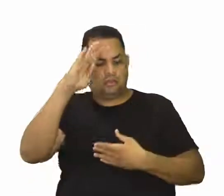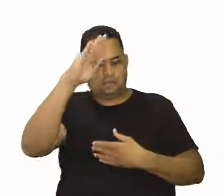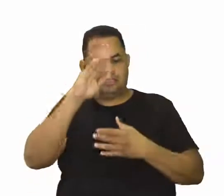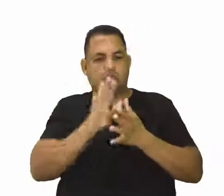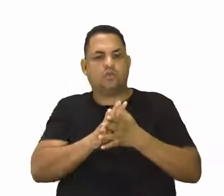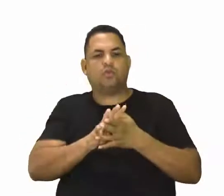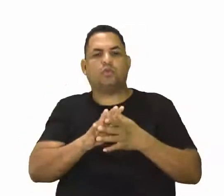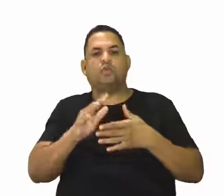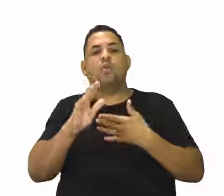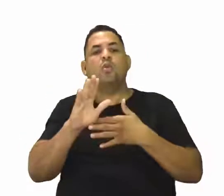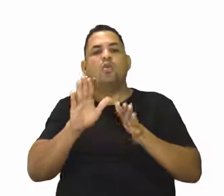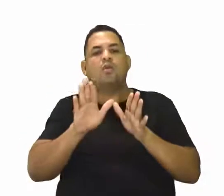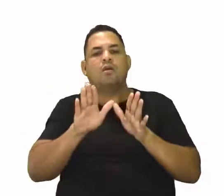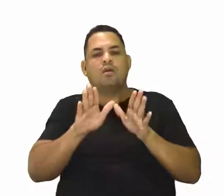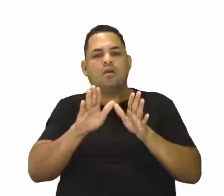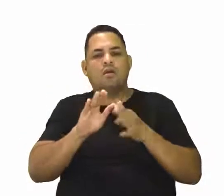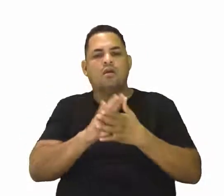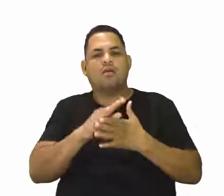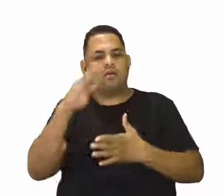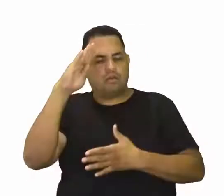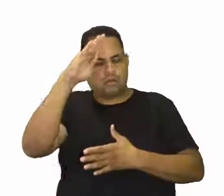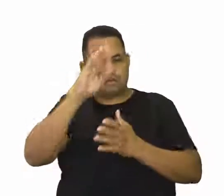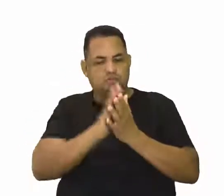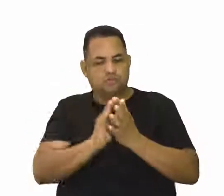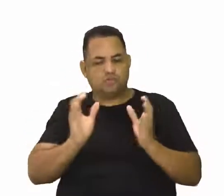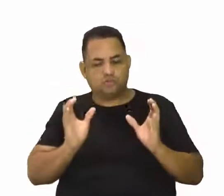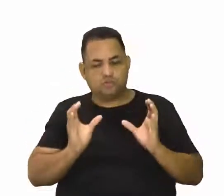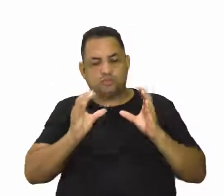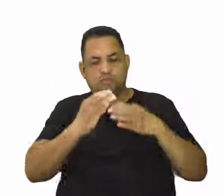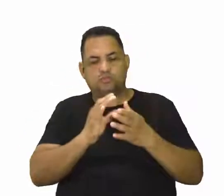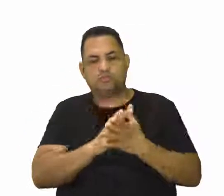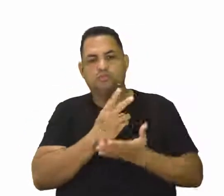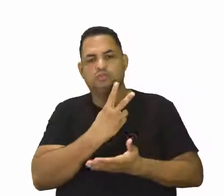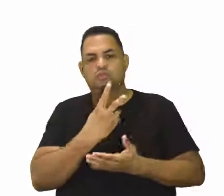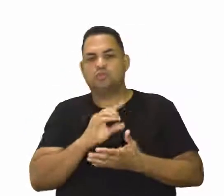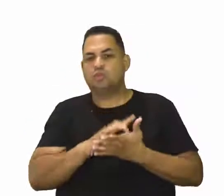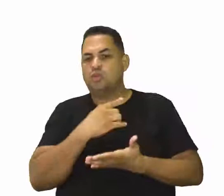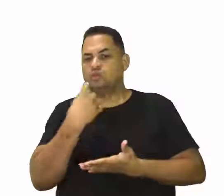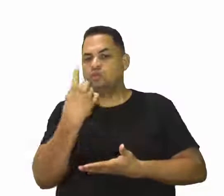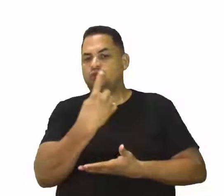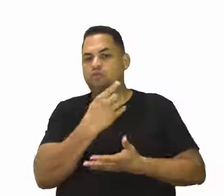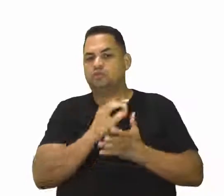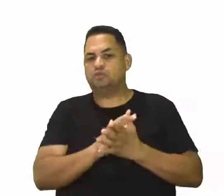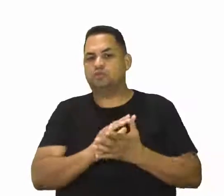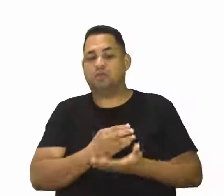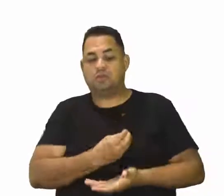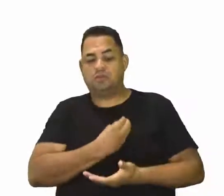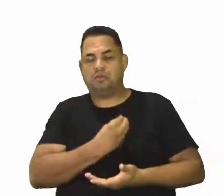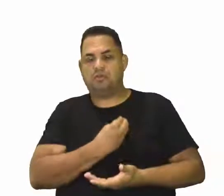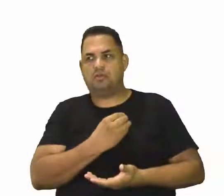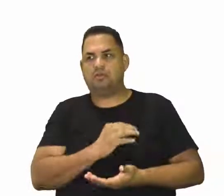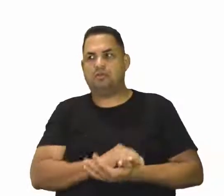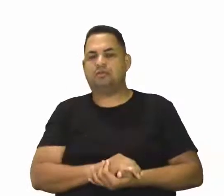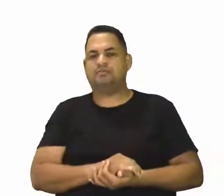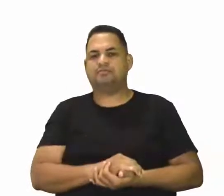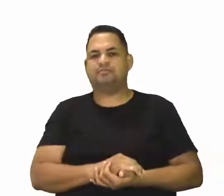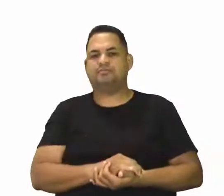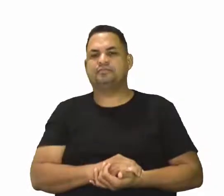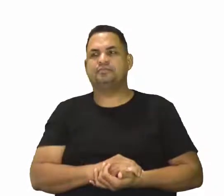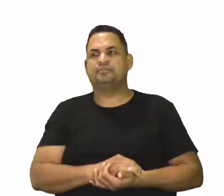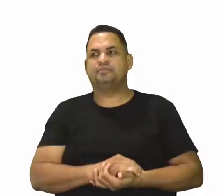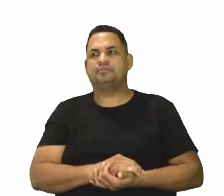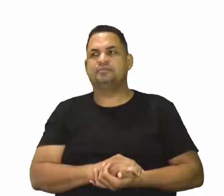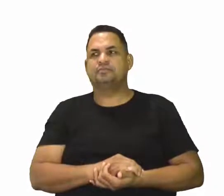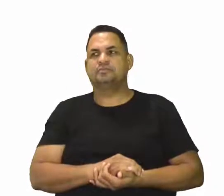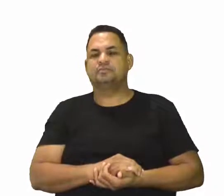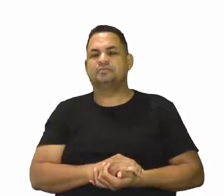aeronáutica Nossa tudo isso para que Opa Ei estamos aqui estamos vivos em estamos vivos